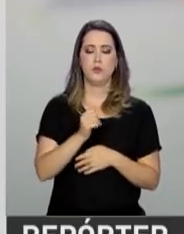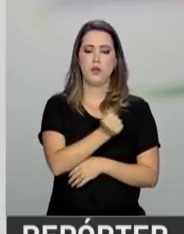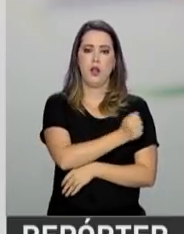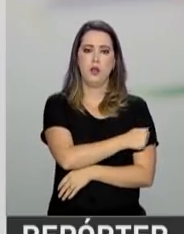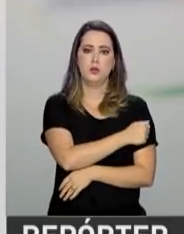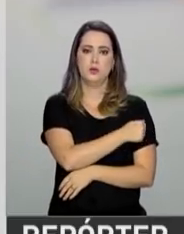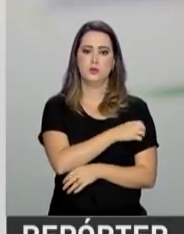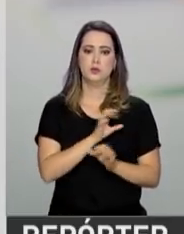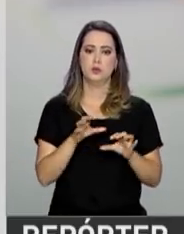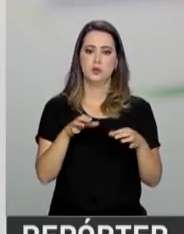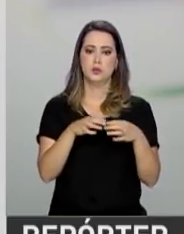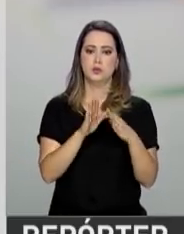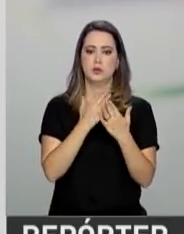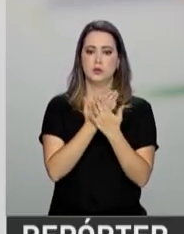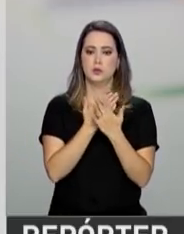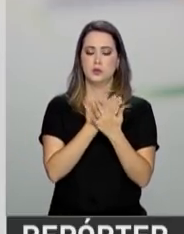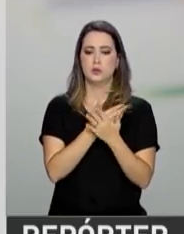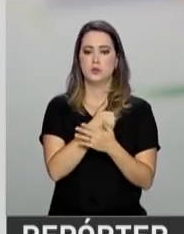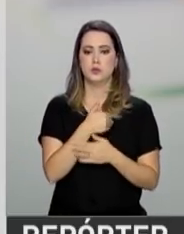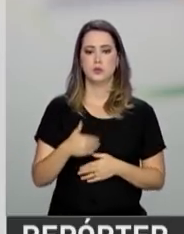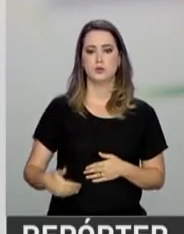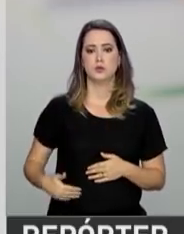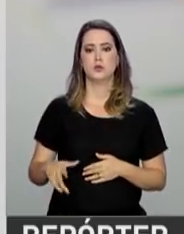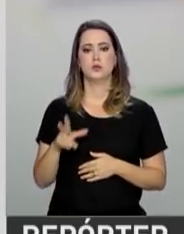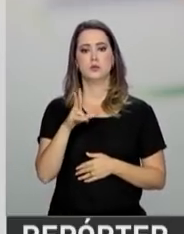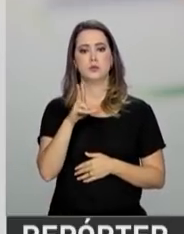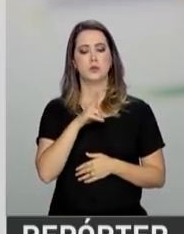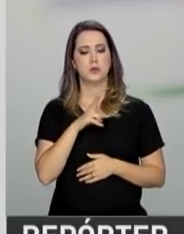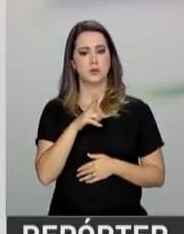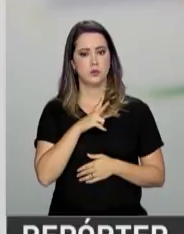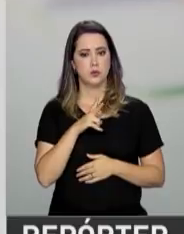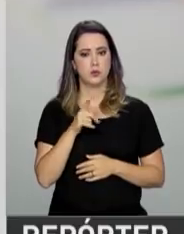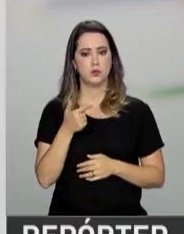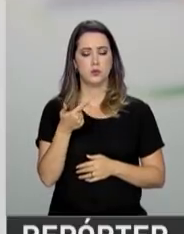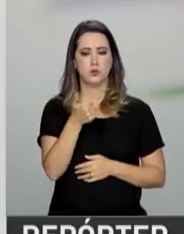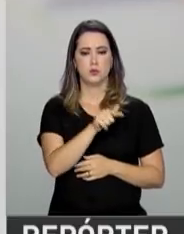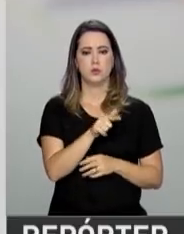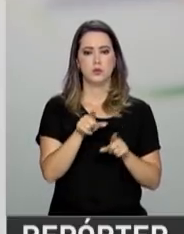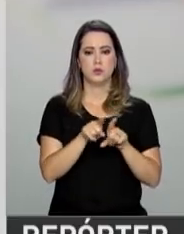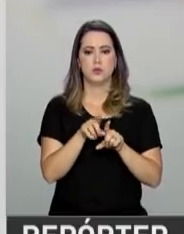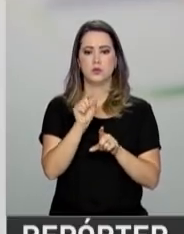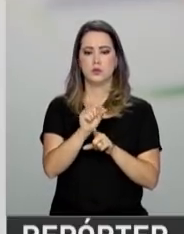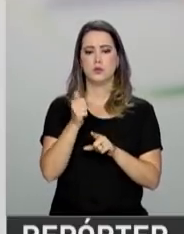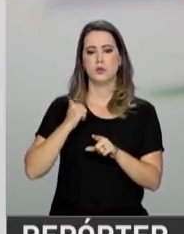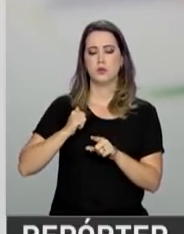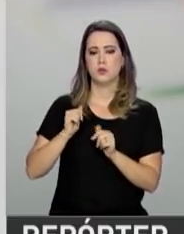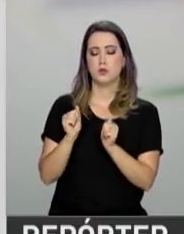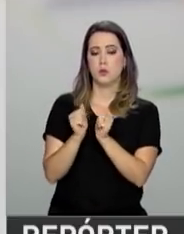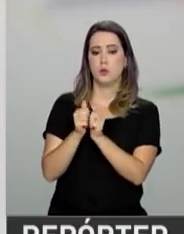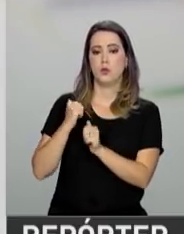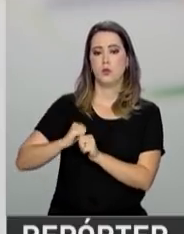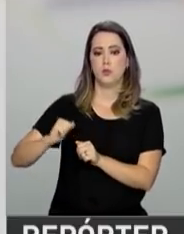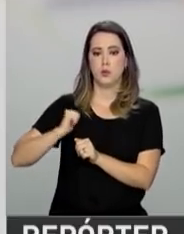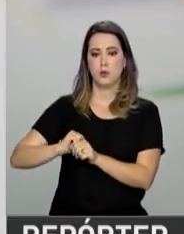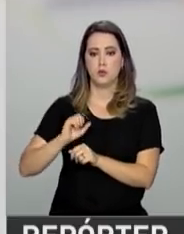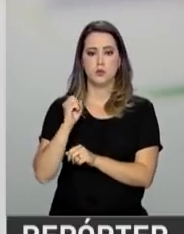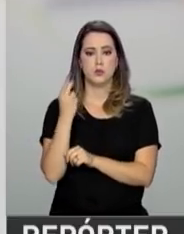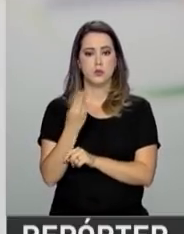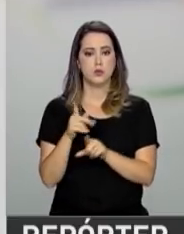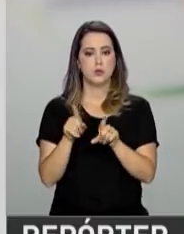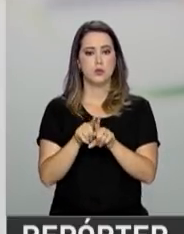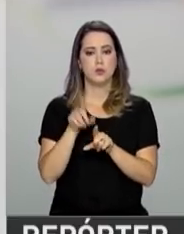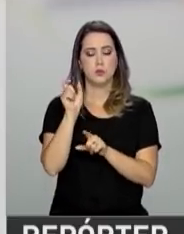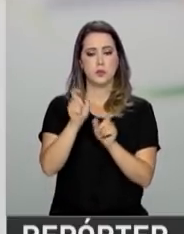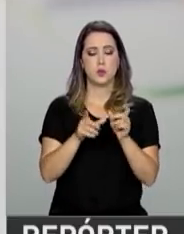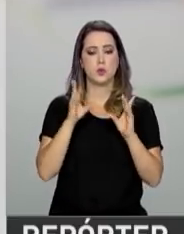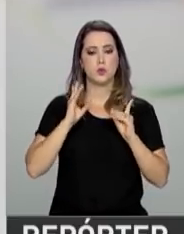fizeram parte do ensino médio na rede pública ea outra parte na rede privada na condição de bolsista ou ainda que